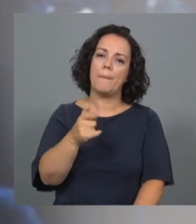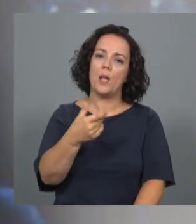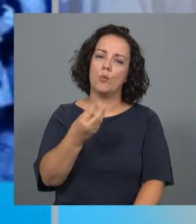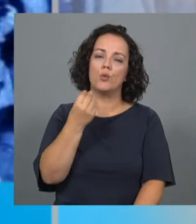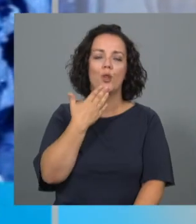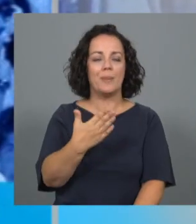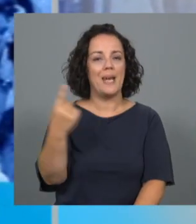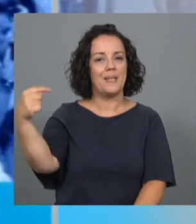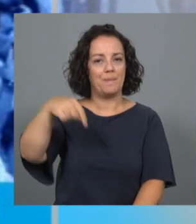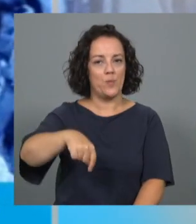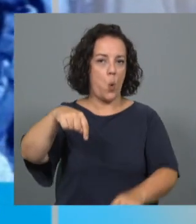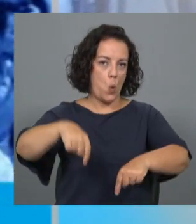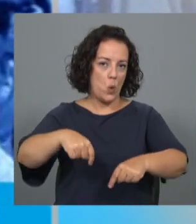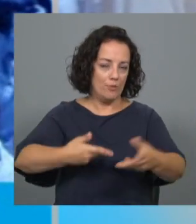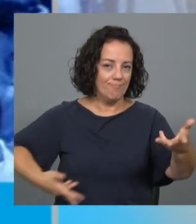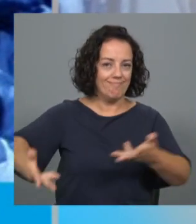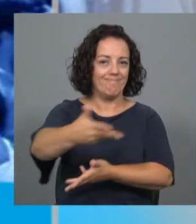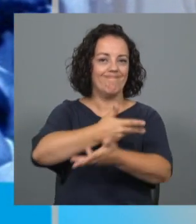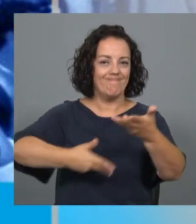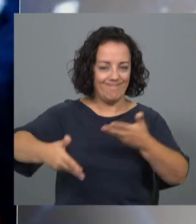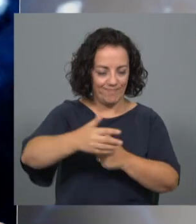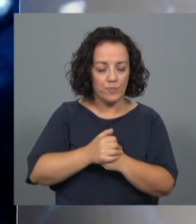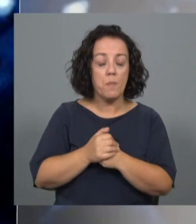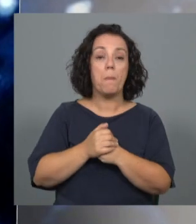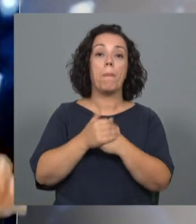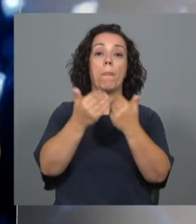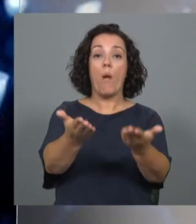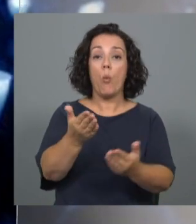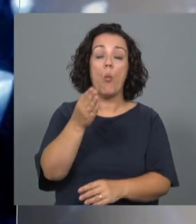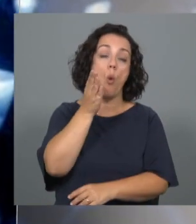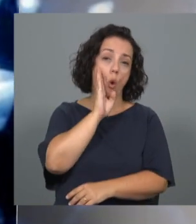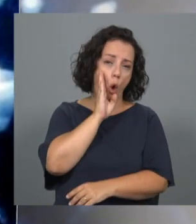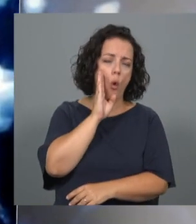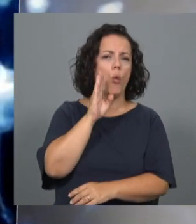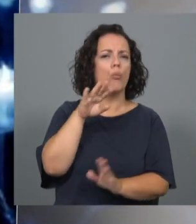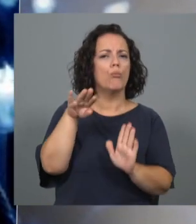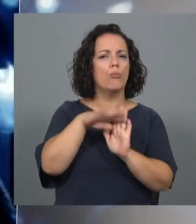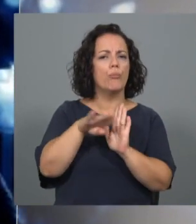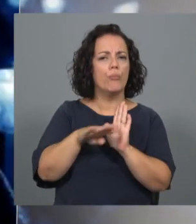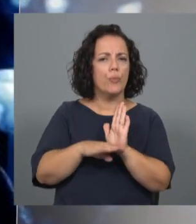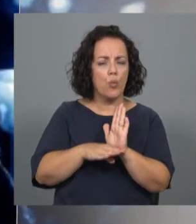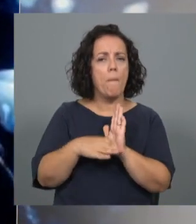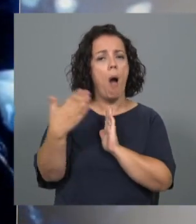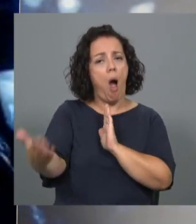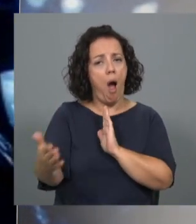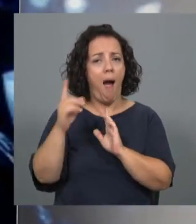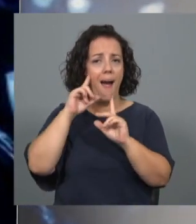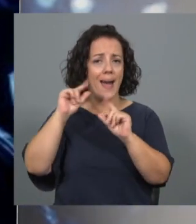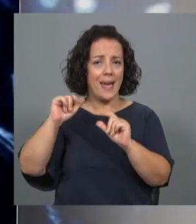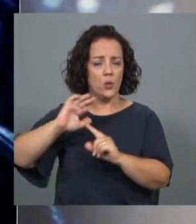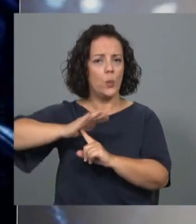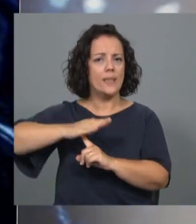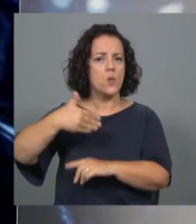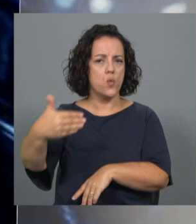partilha hoje aqui entre nós. Eu lembro que mais logo ainda pode acompanhar a edição rádio do programa Eclésia na Antena